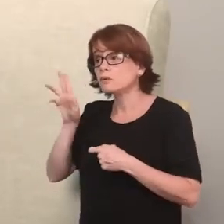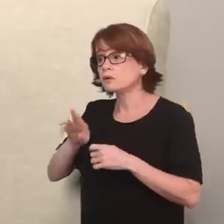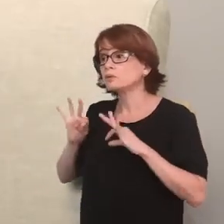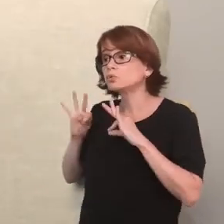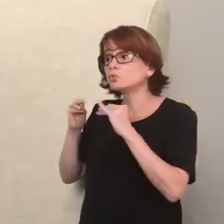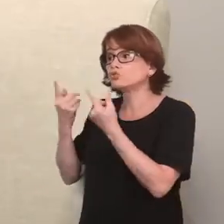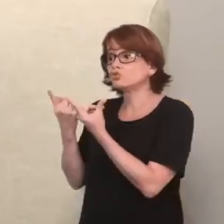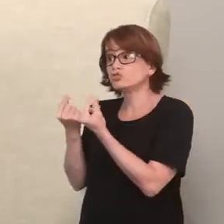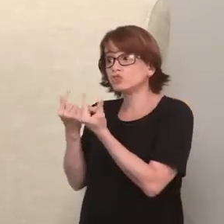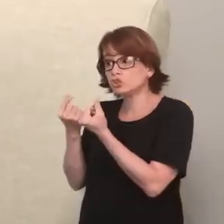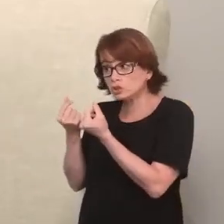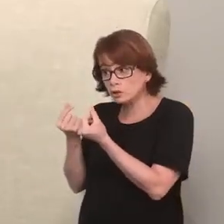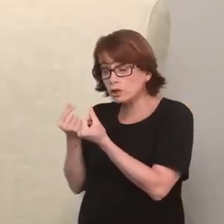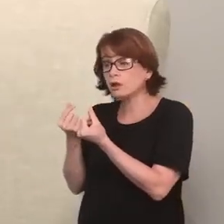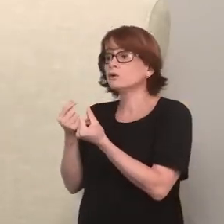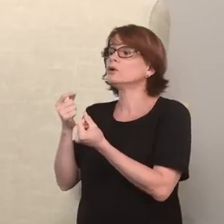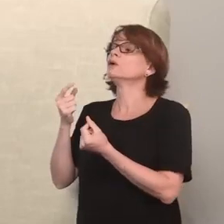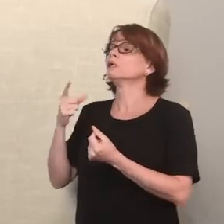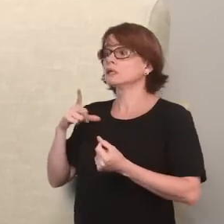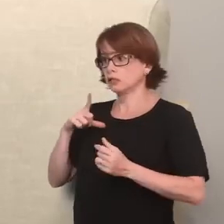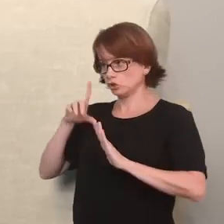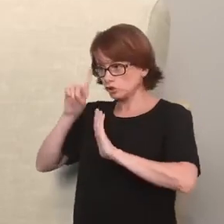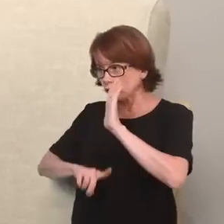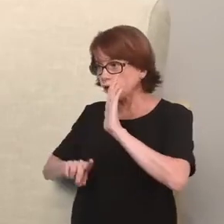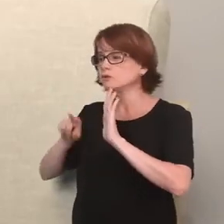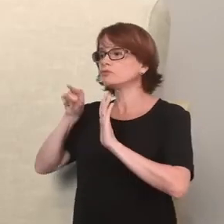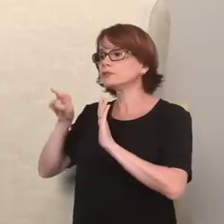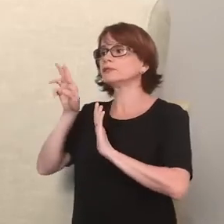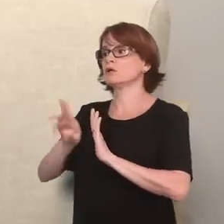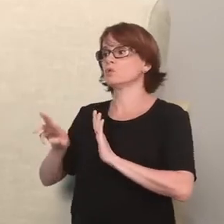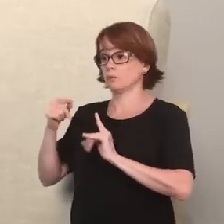você poder lutar contra a esquerda, que eles